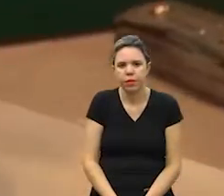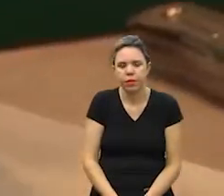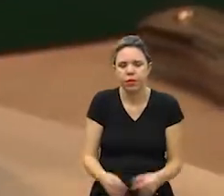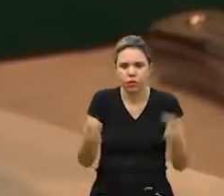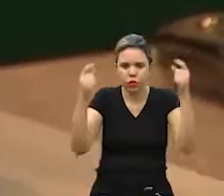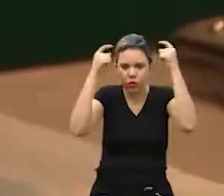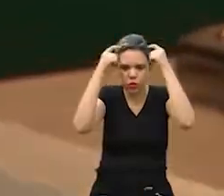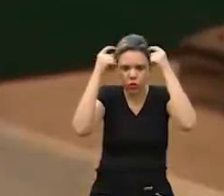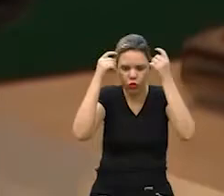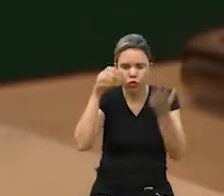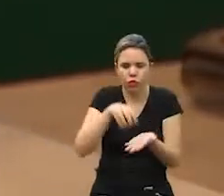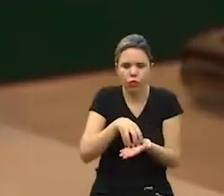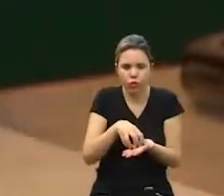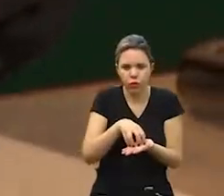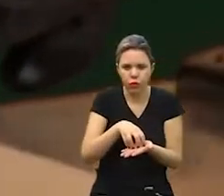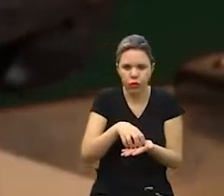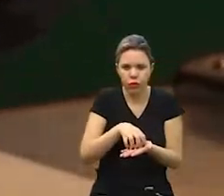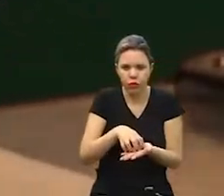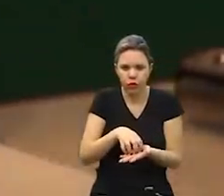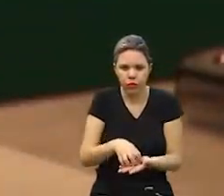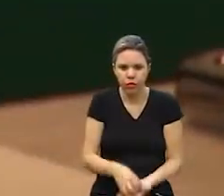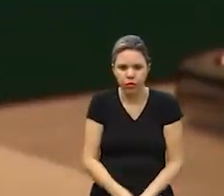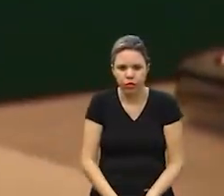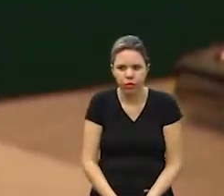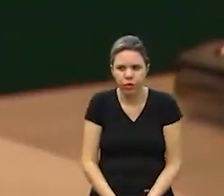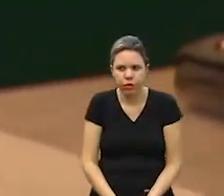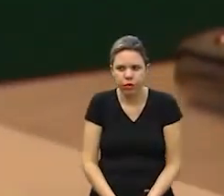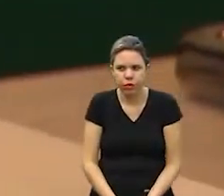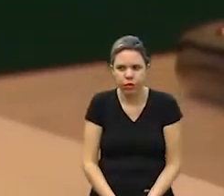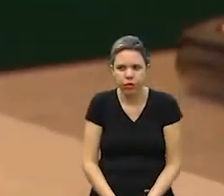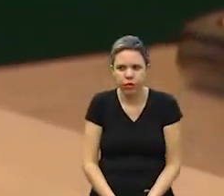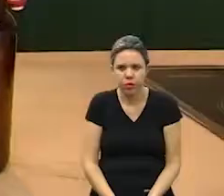E os ursinhos de gelatina.